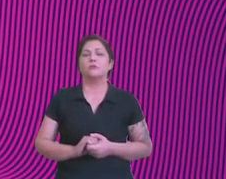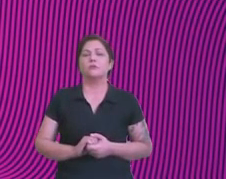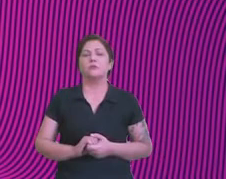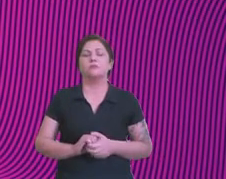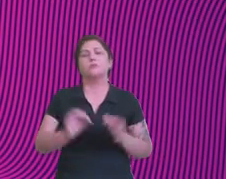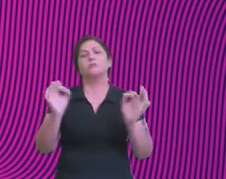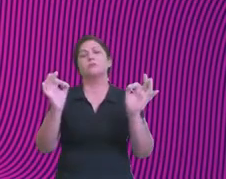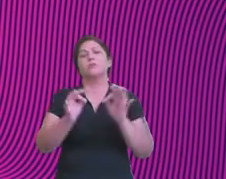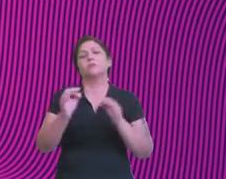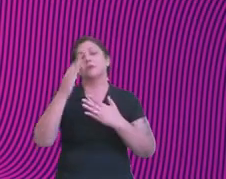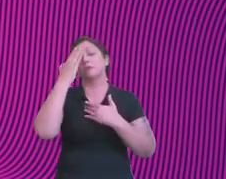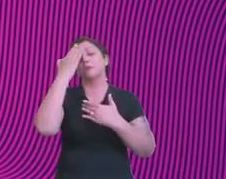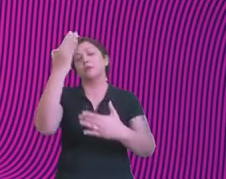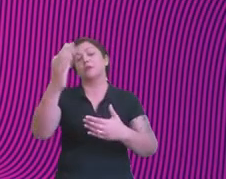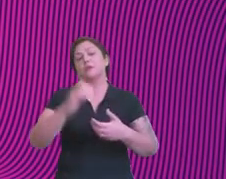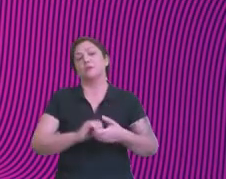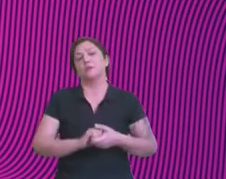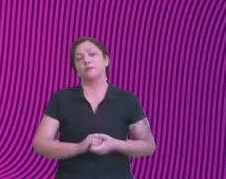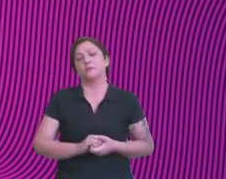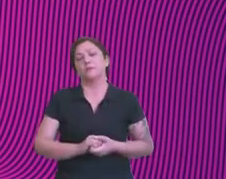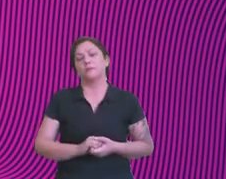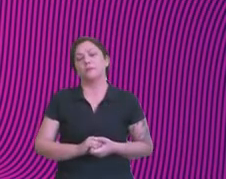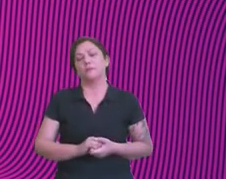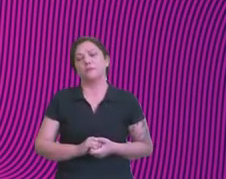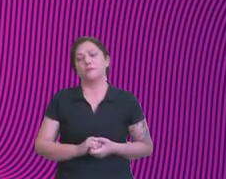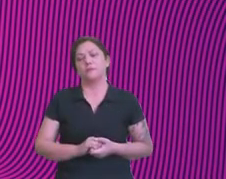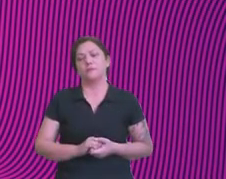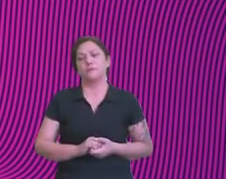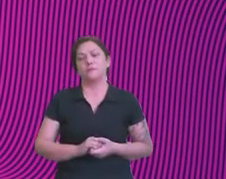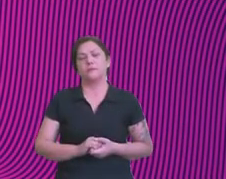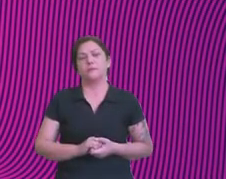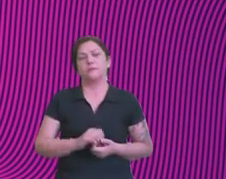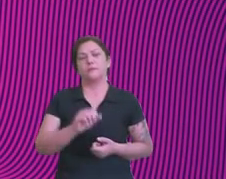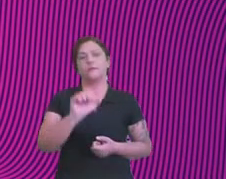Perfeito, obrigada, Rodrigo. André,